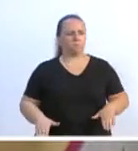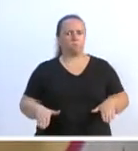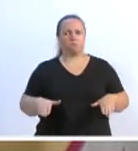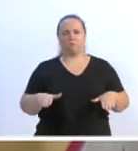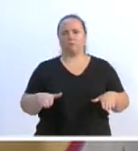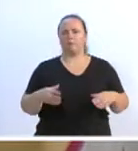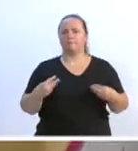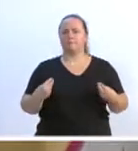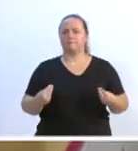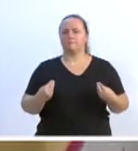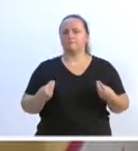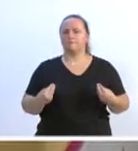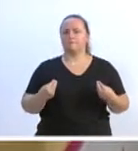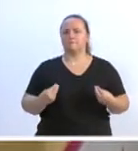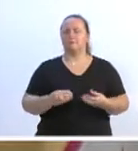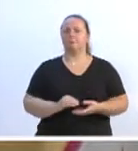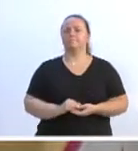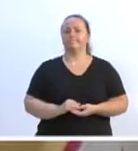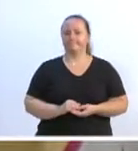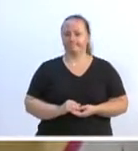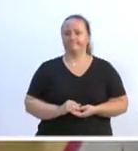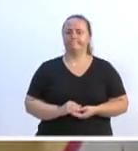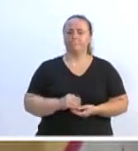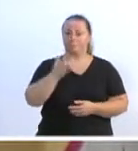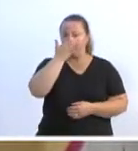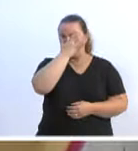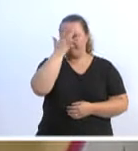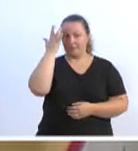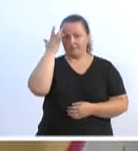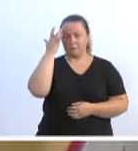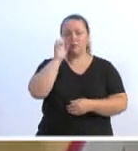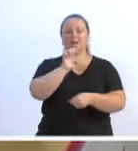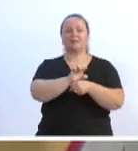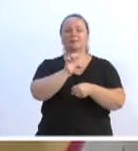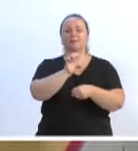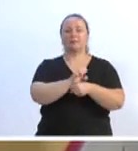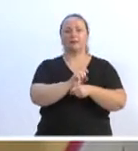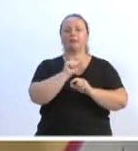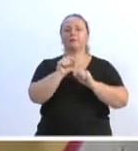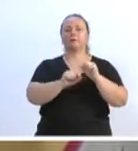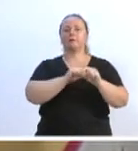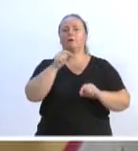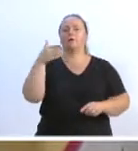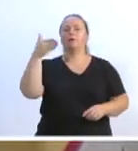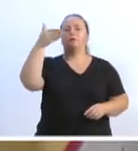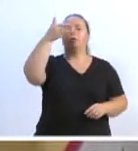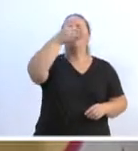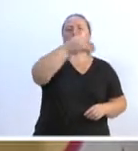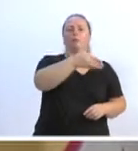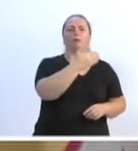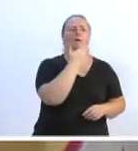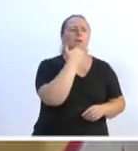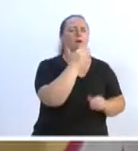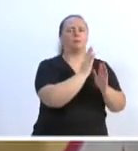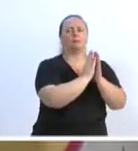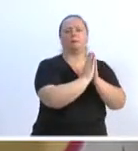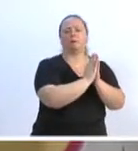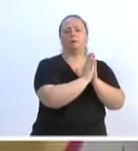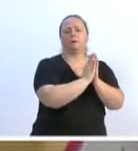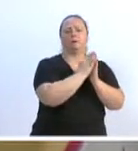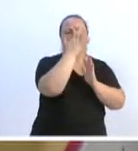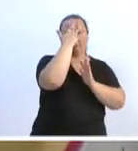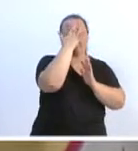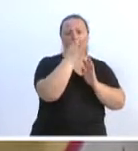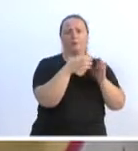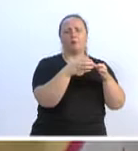os nossos representantes estaduais irão novamente lá mendigar a compreensão do povo